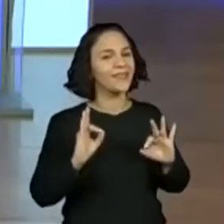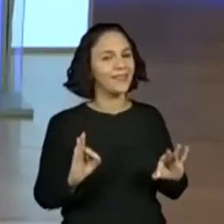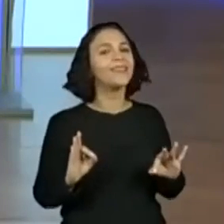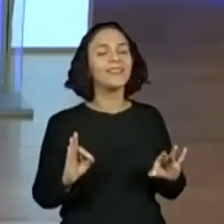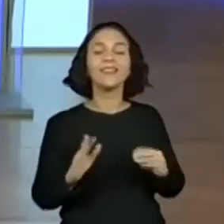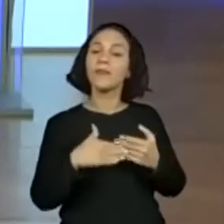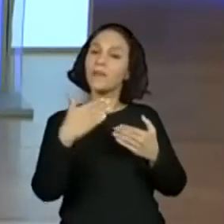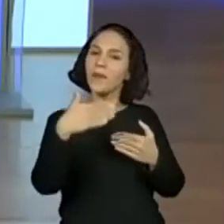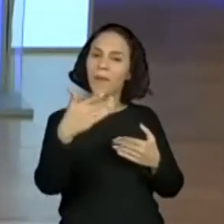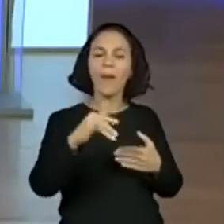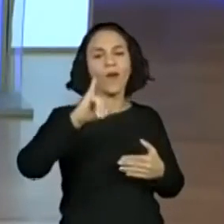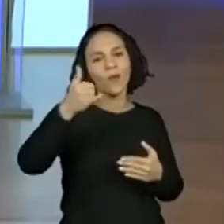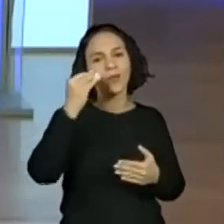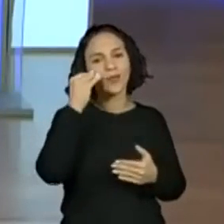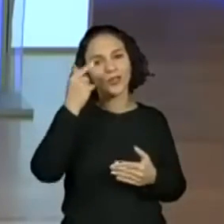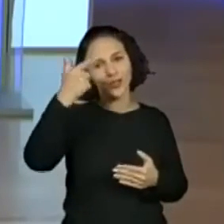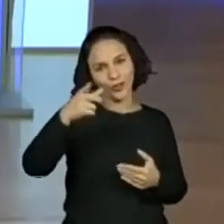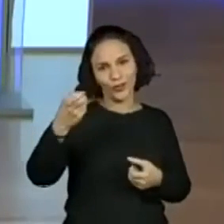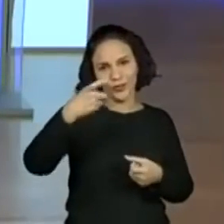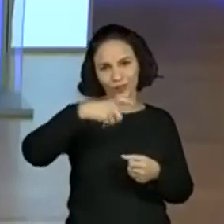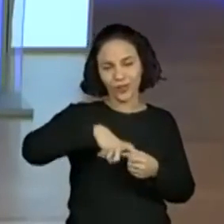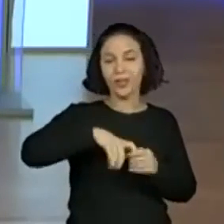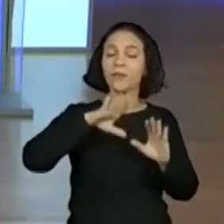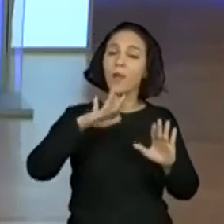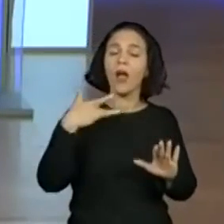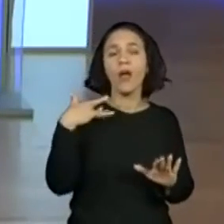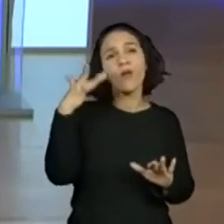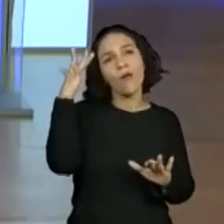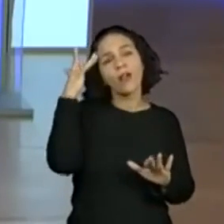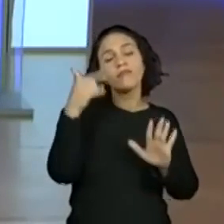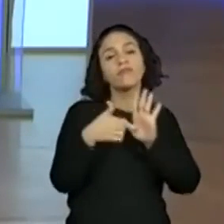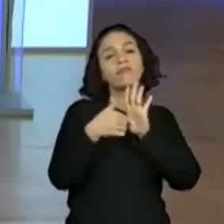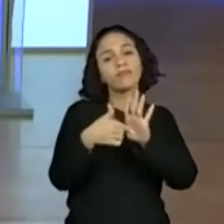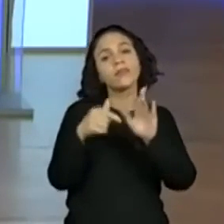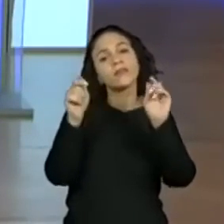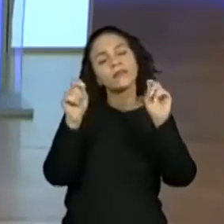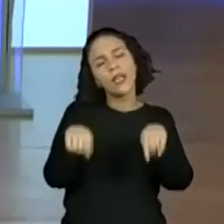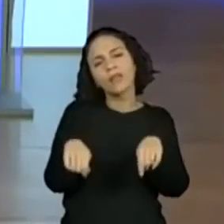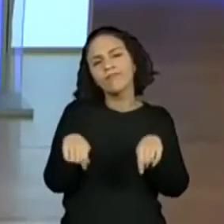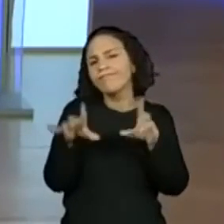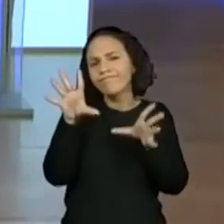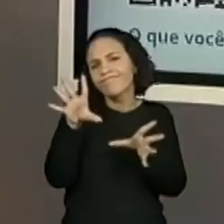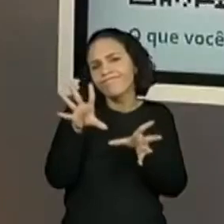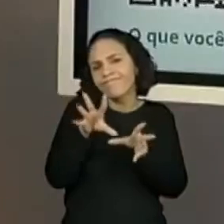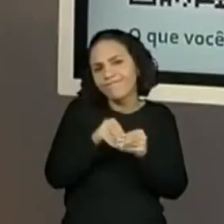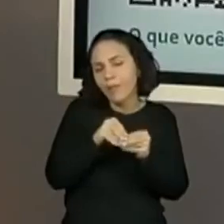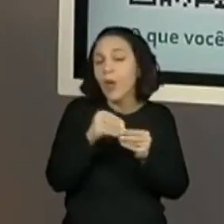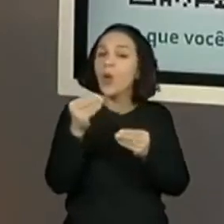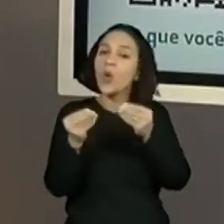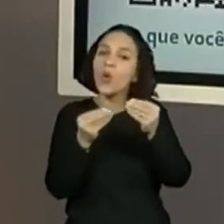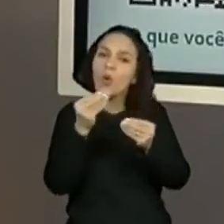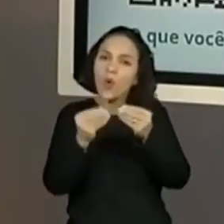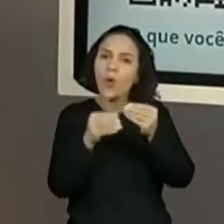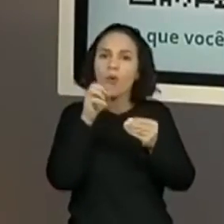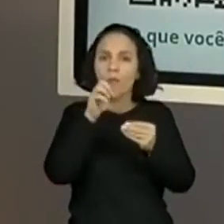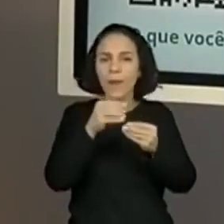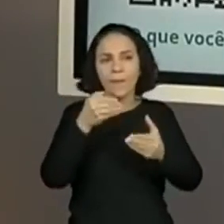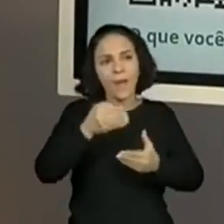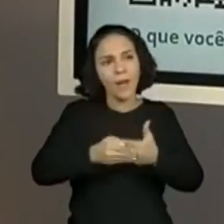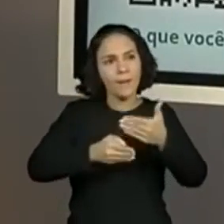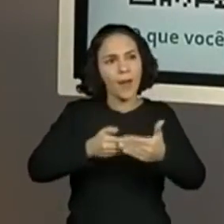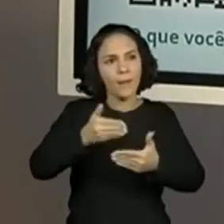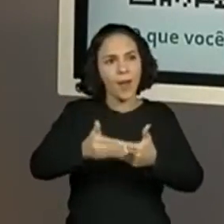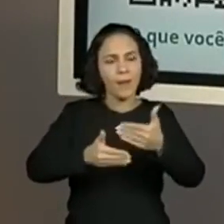outras oportunidades a gente volta, tá bom? Mas eu acredito que deu para mostrar para vocês um pouquinho de como resolver essas